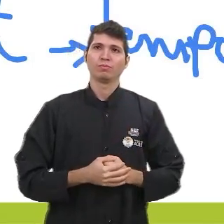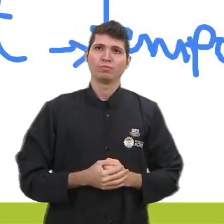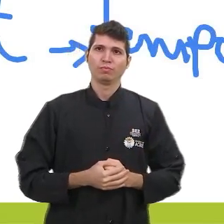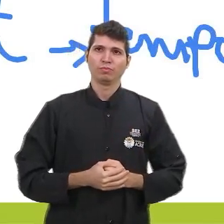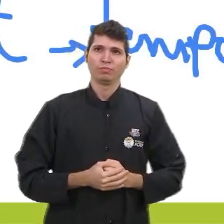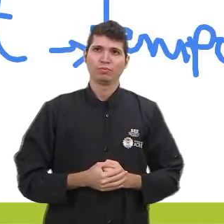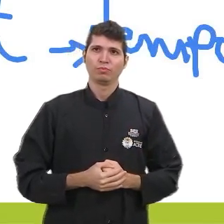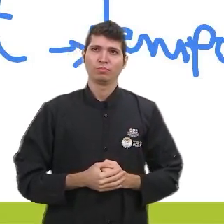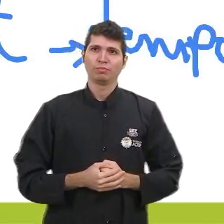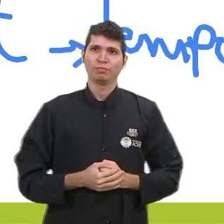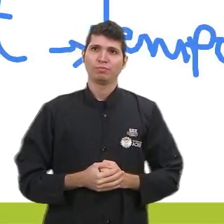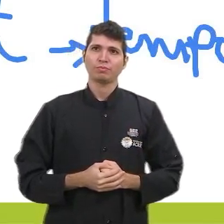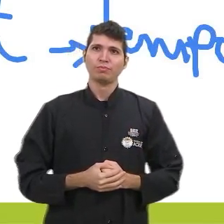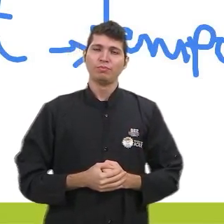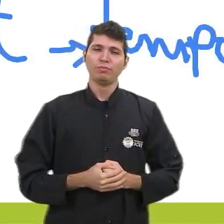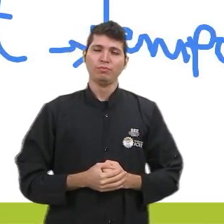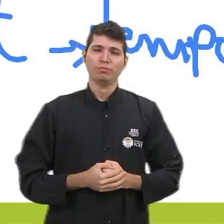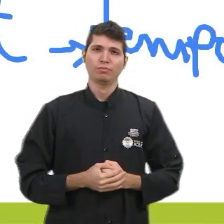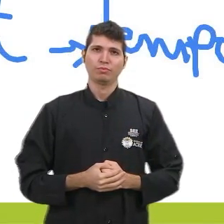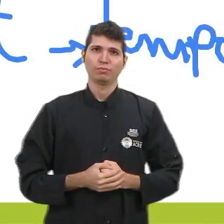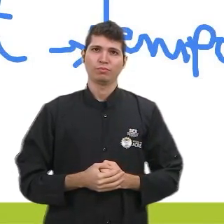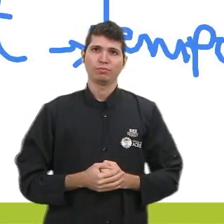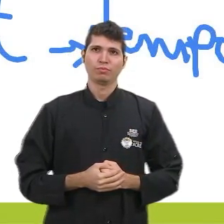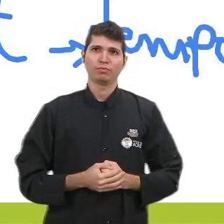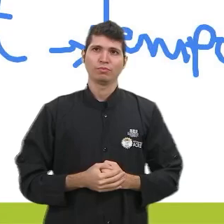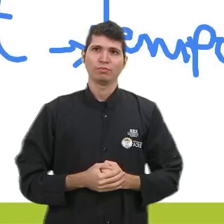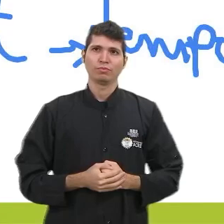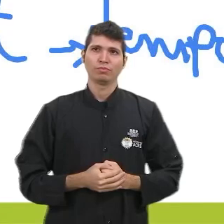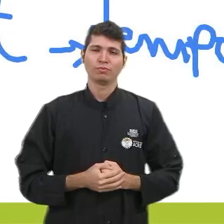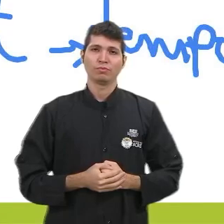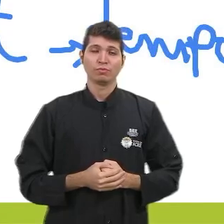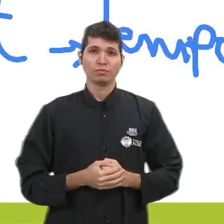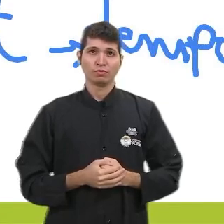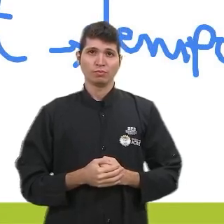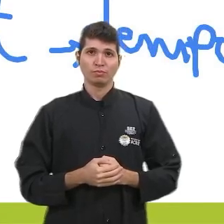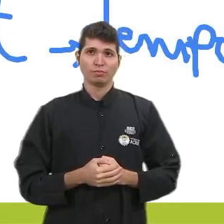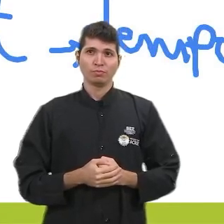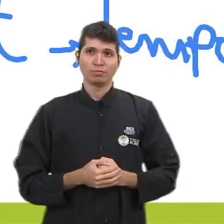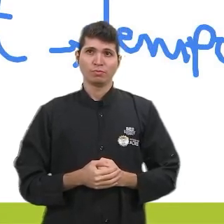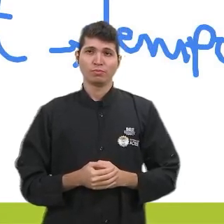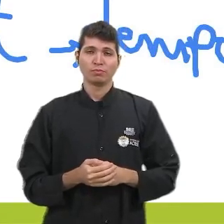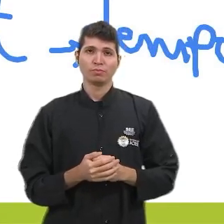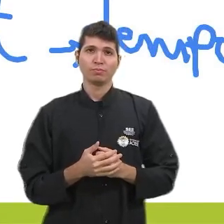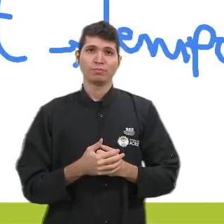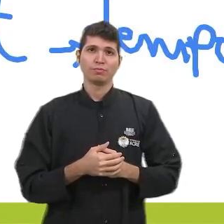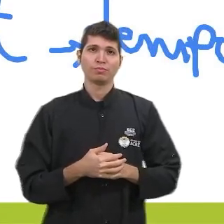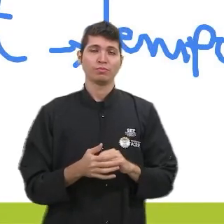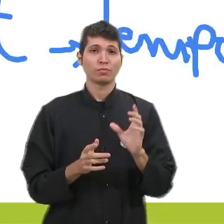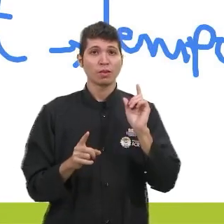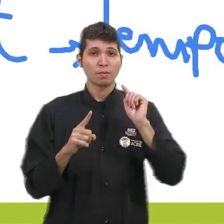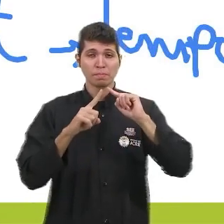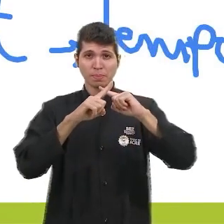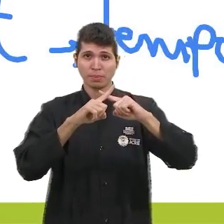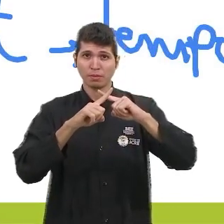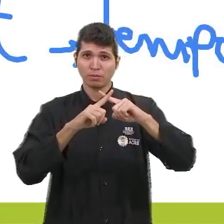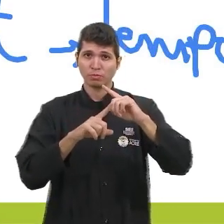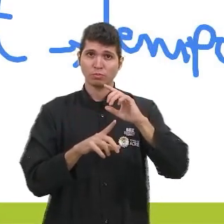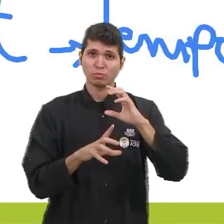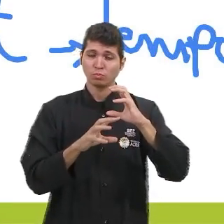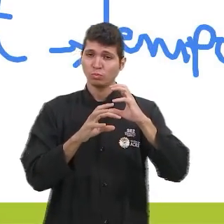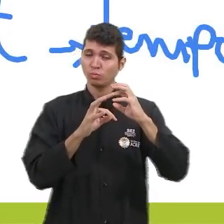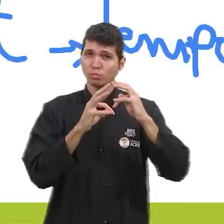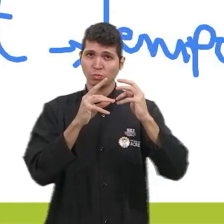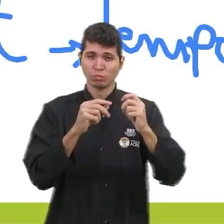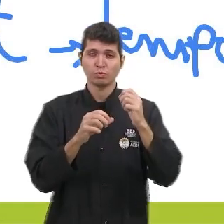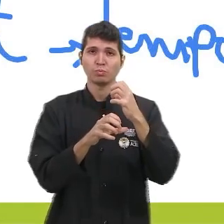grandão ali, né? Tipo 1444, né? Vai dar um número bem grandão para você trabalhar a raiz quadrada. Multiplica os resultados aqui, ó,